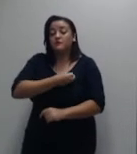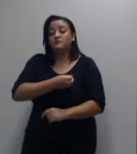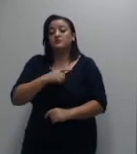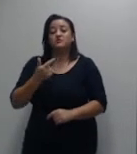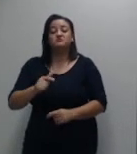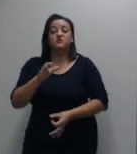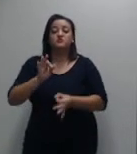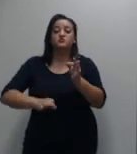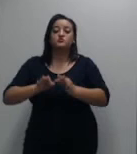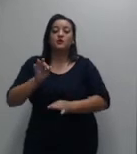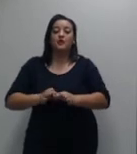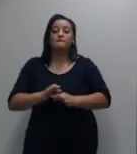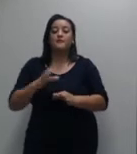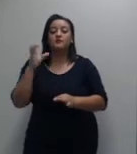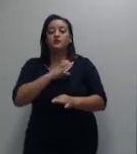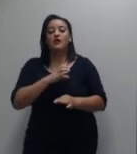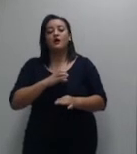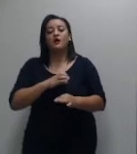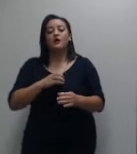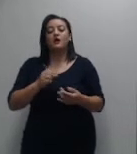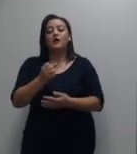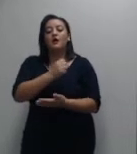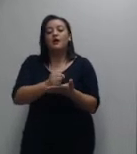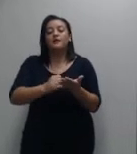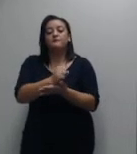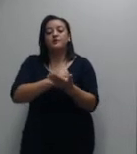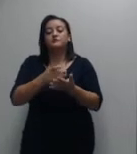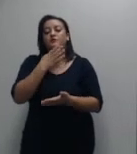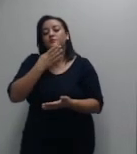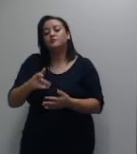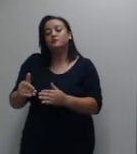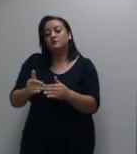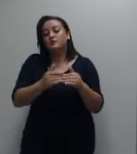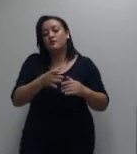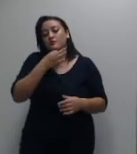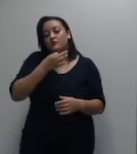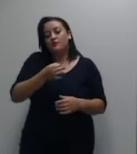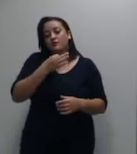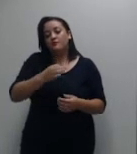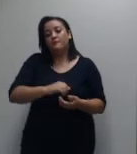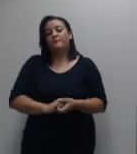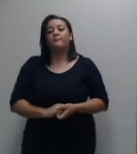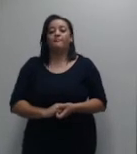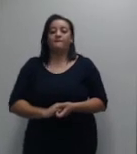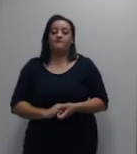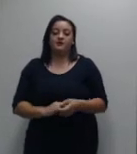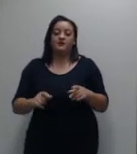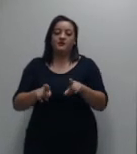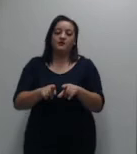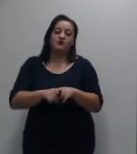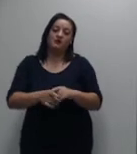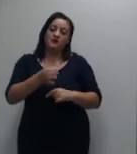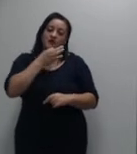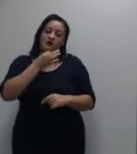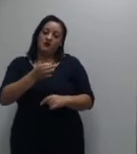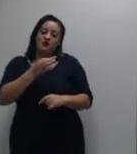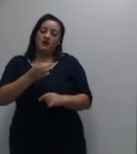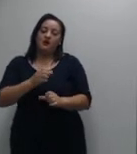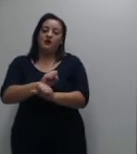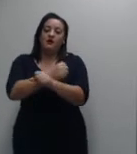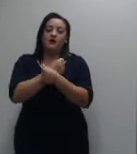fundamento a rápido tem baixar o pedido tendo em vista que as alegações apresentadas manifestação de oposição